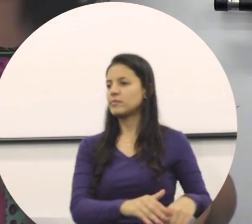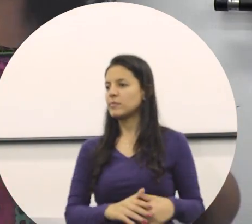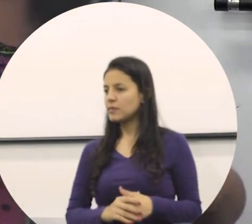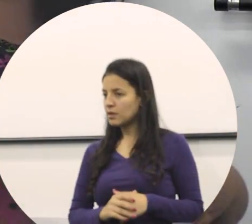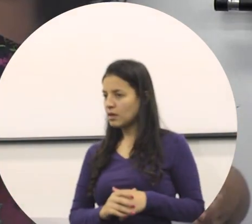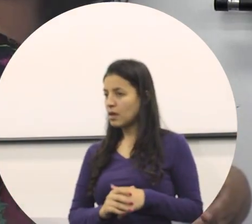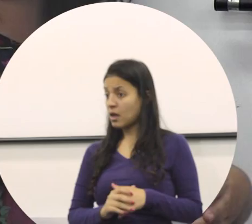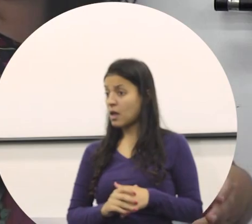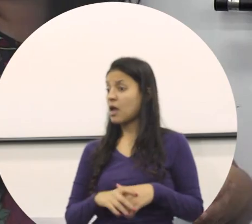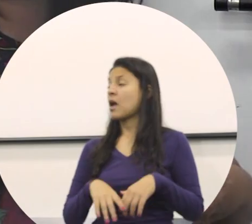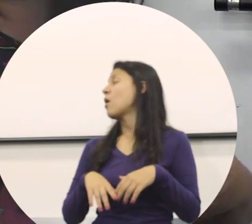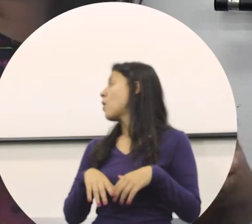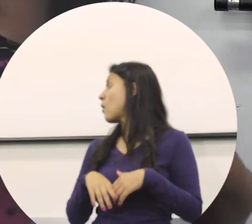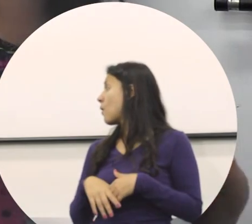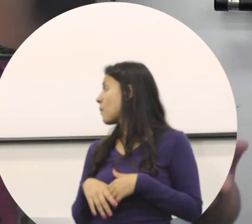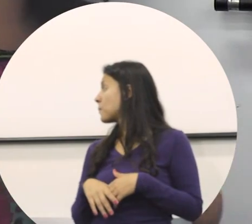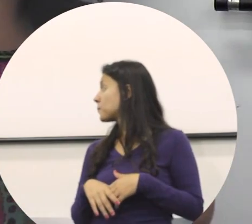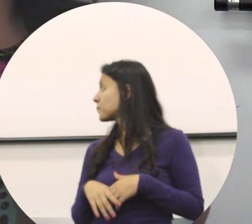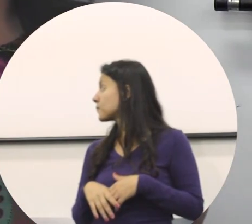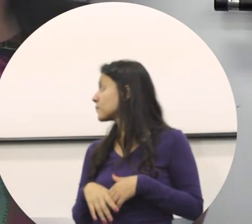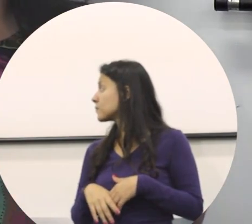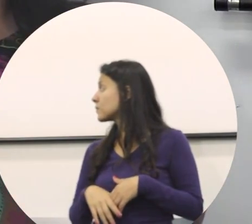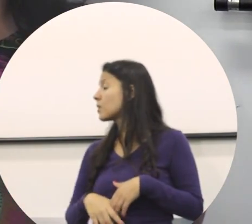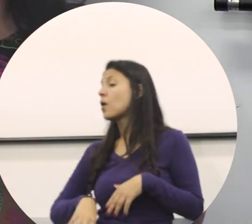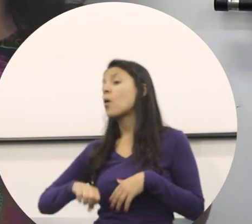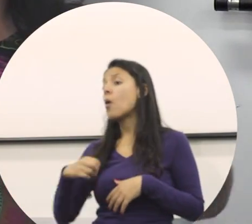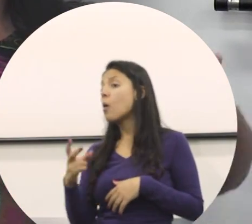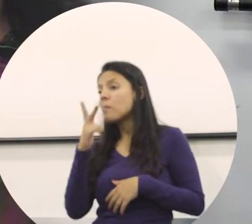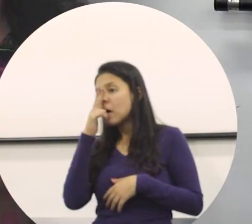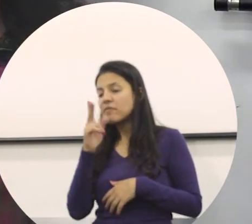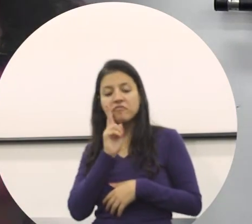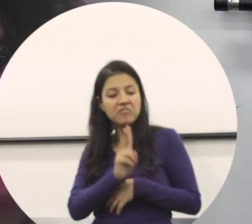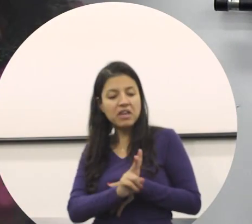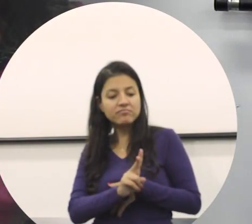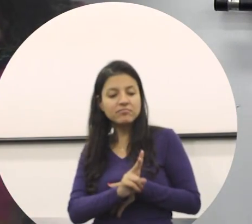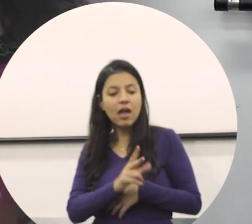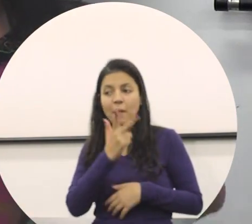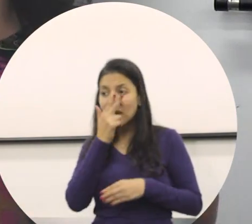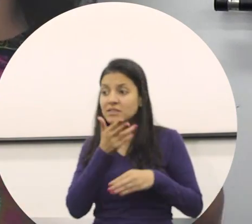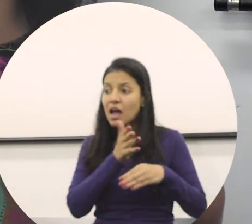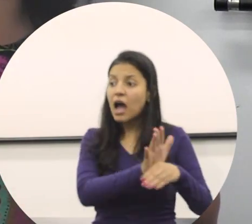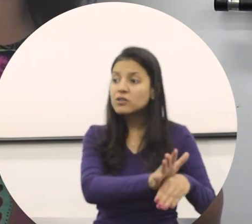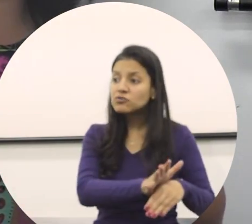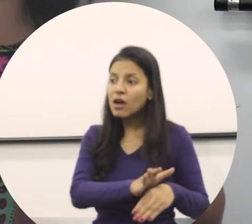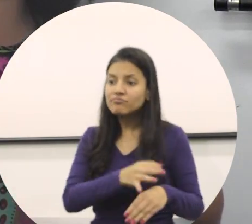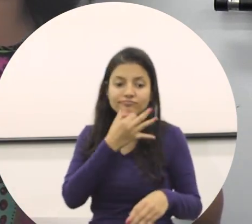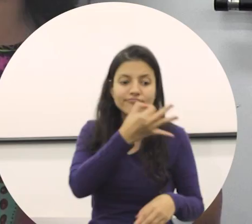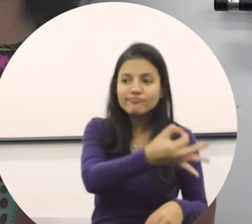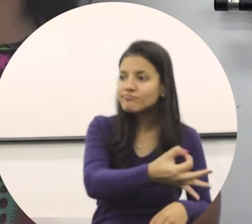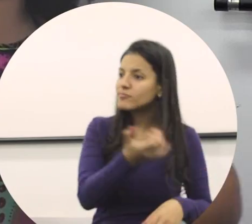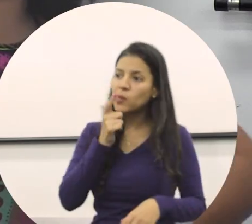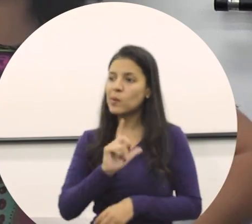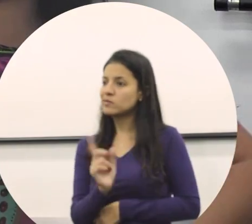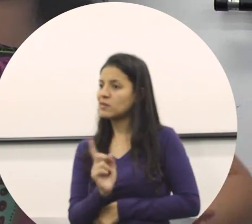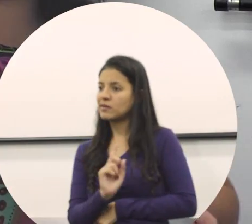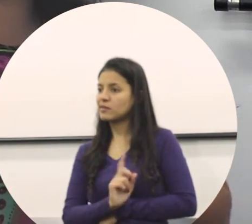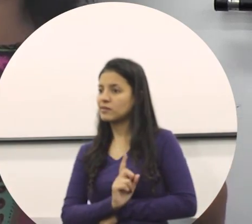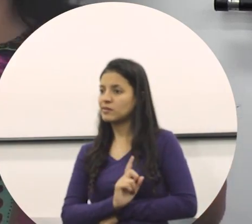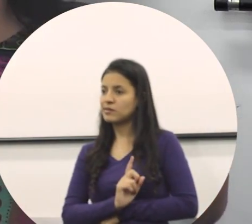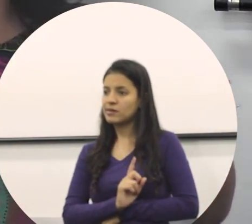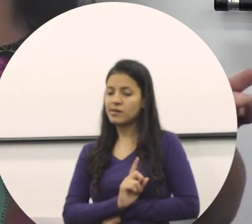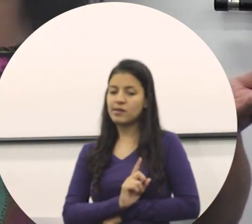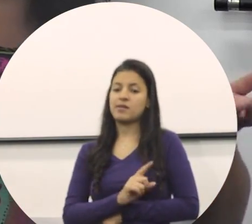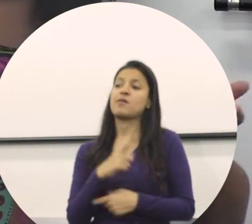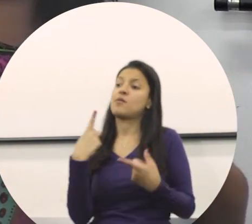assim. Ou ela não consegue nem intervir, fazer intervenção na criança, né?